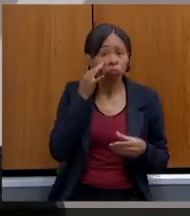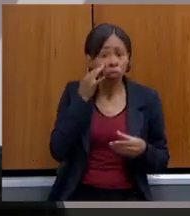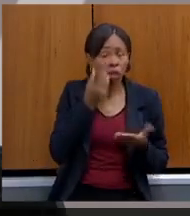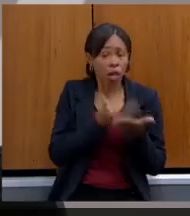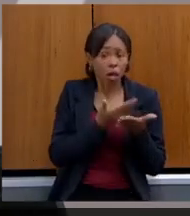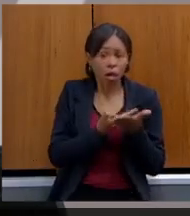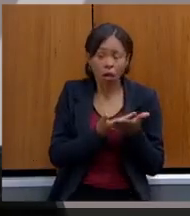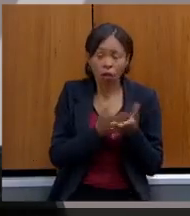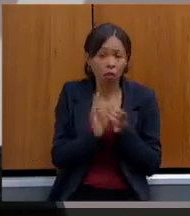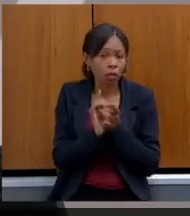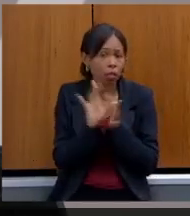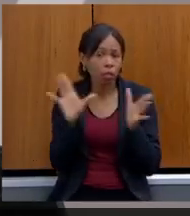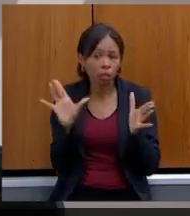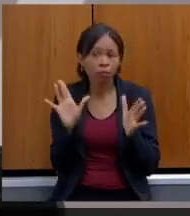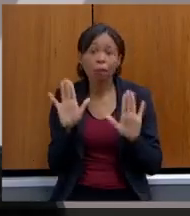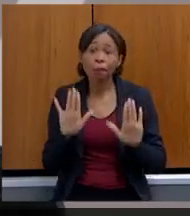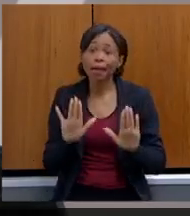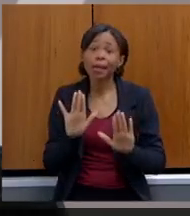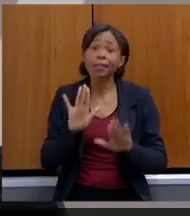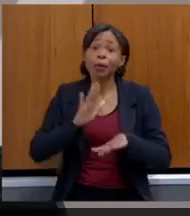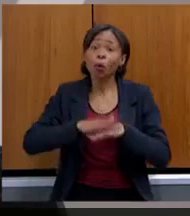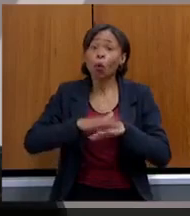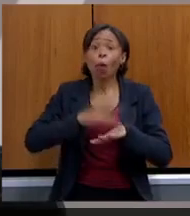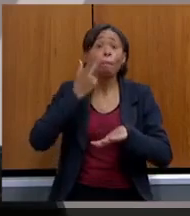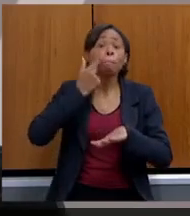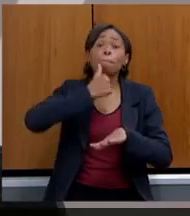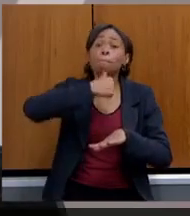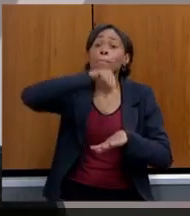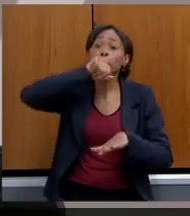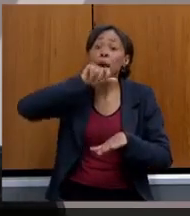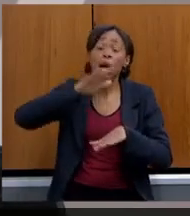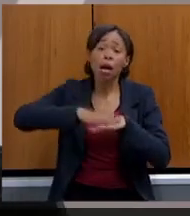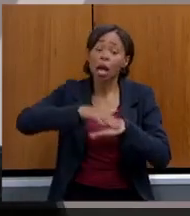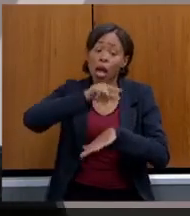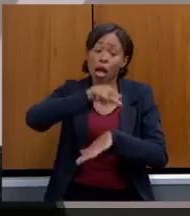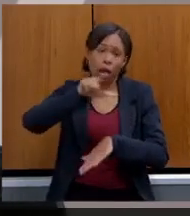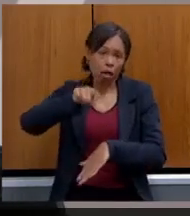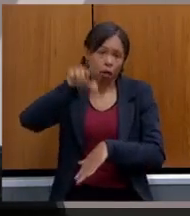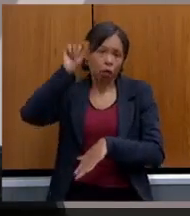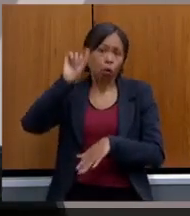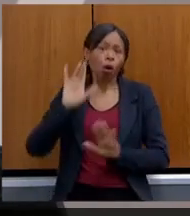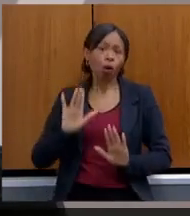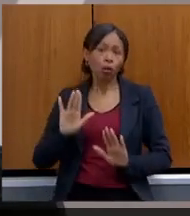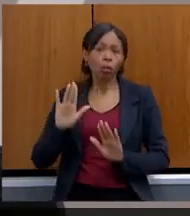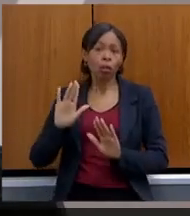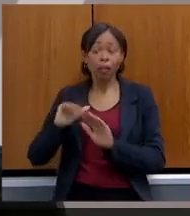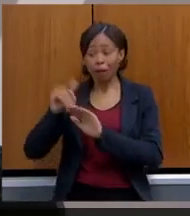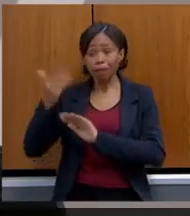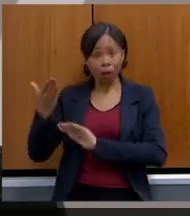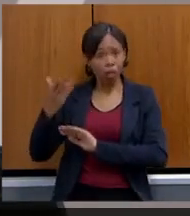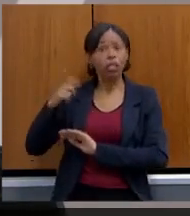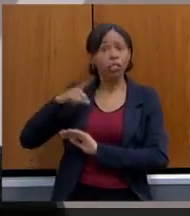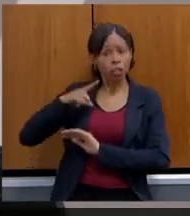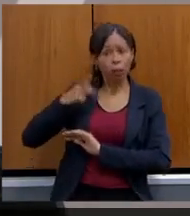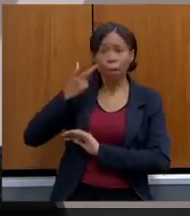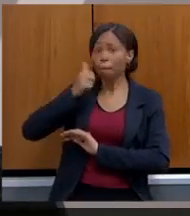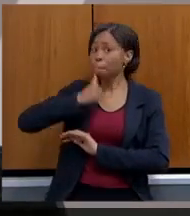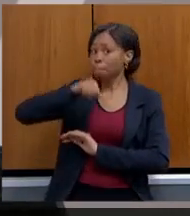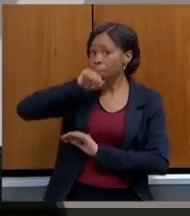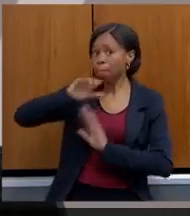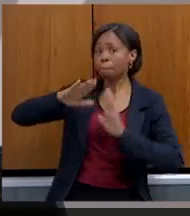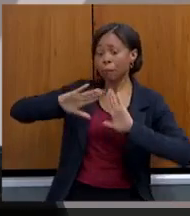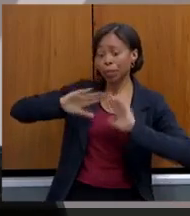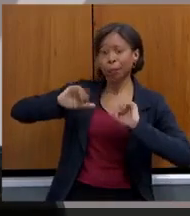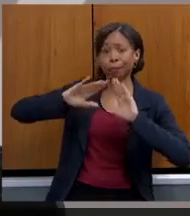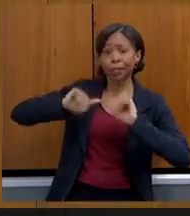mas é opção de um parque tem mães que tava aqui fora agora aqui pedindo Júlia Para poder voltar à aula presencial Então acho que é uma questão